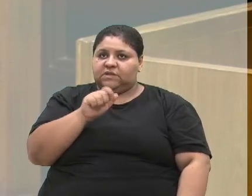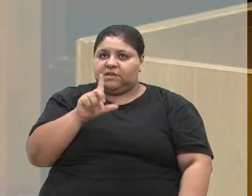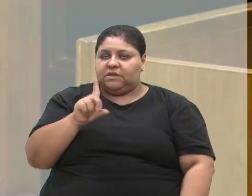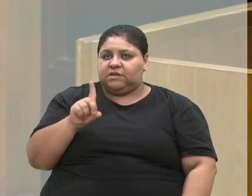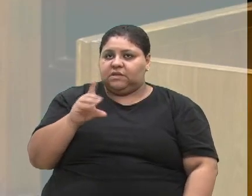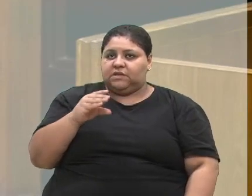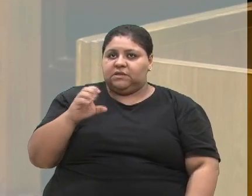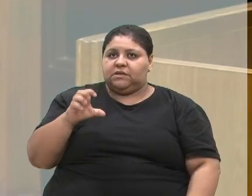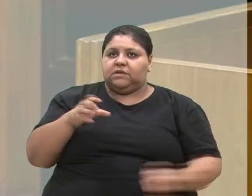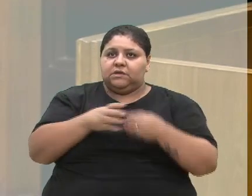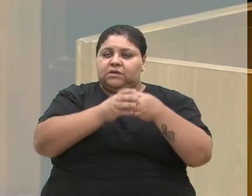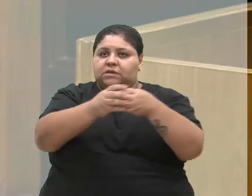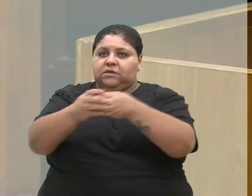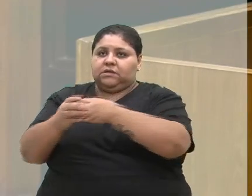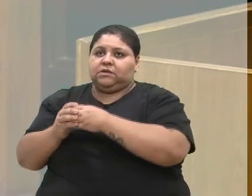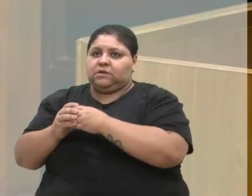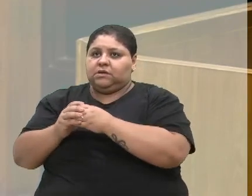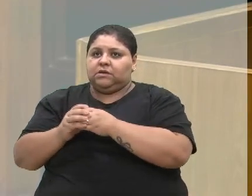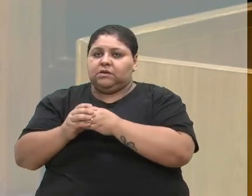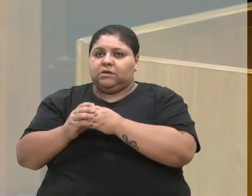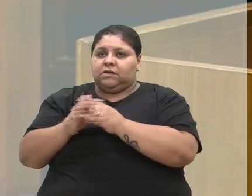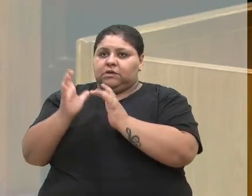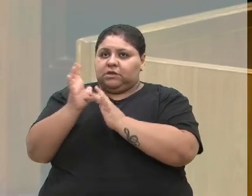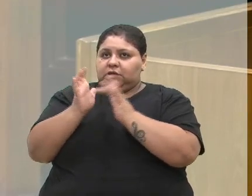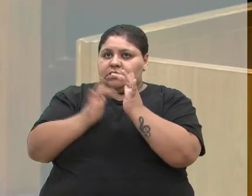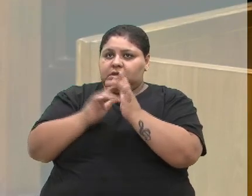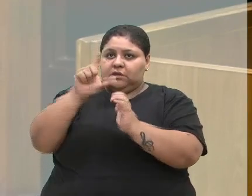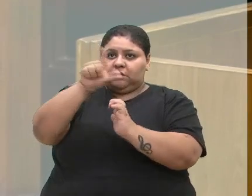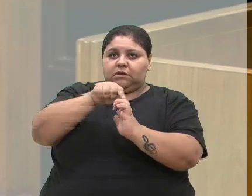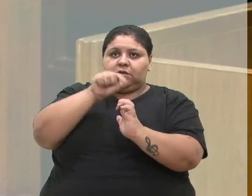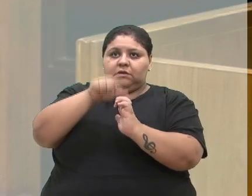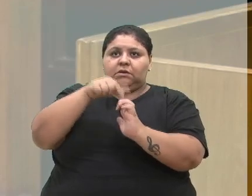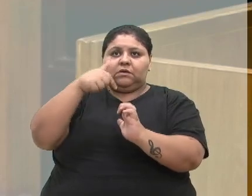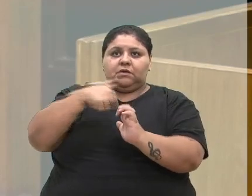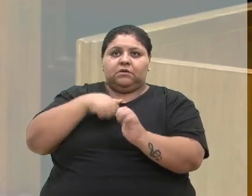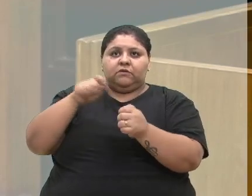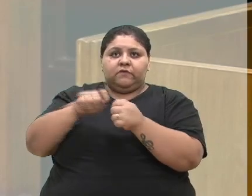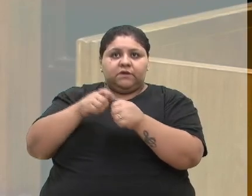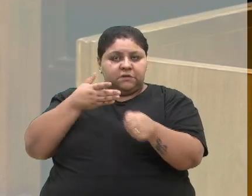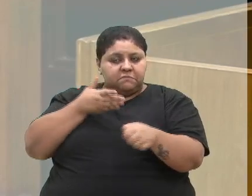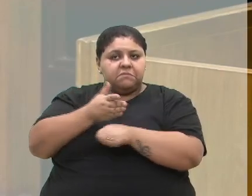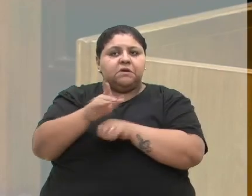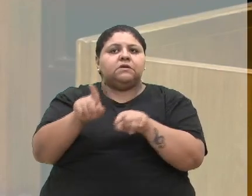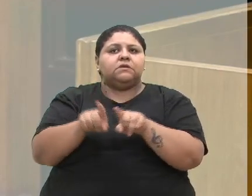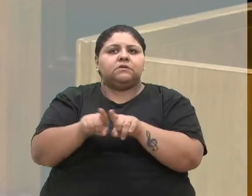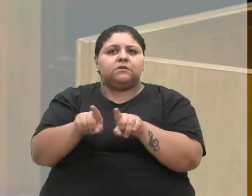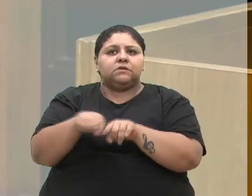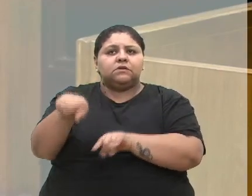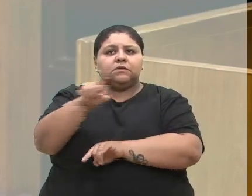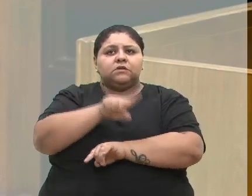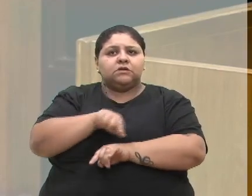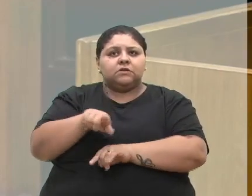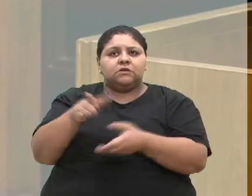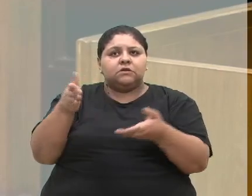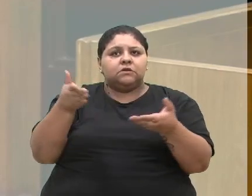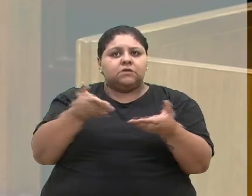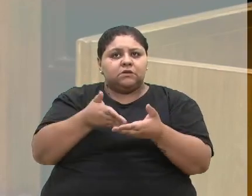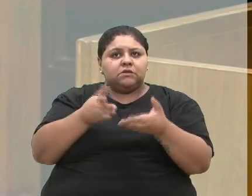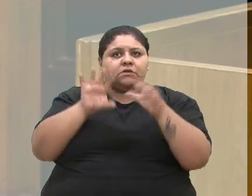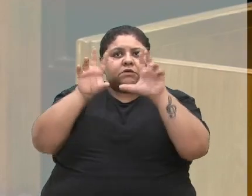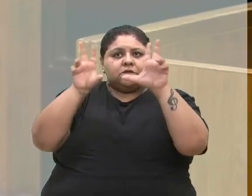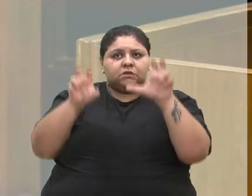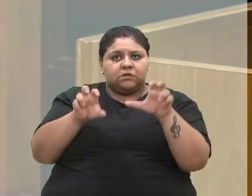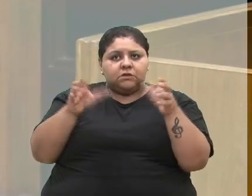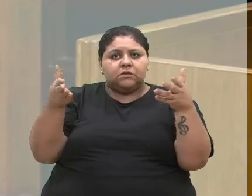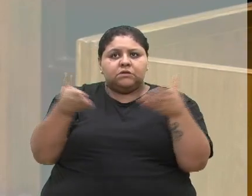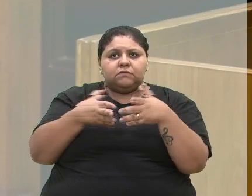dos Dirigentes Cristãos de Empresas, da qual eu tenho um orgulho imenso de fazer parte. E nós já tratamos desse assunto aqui, eu já